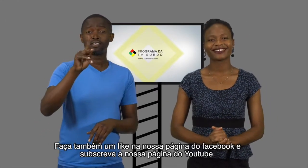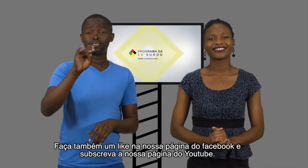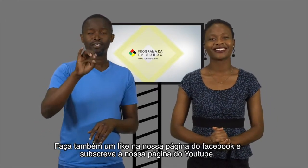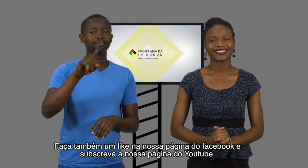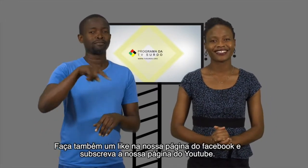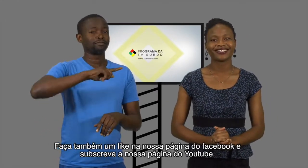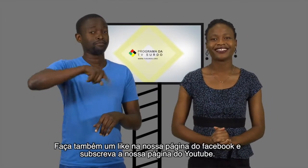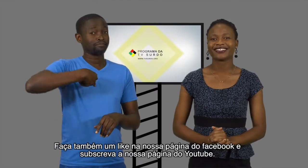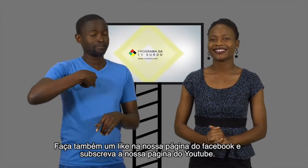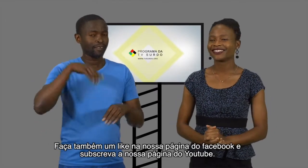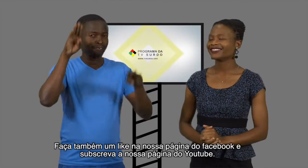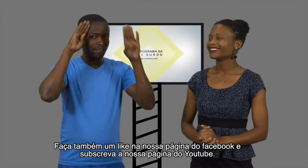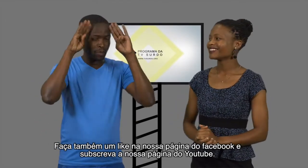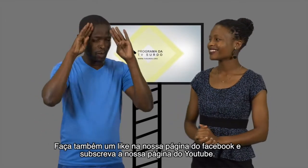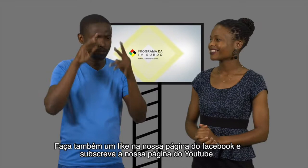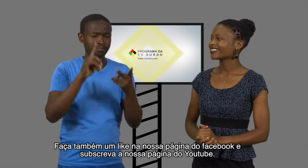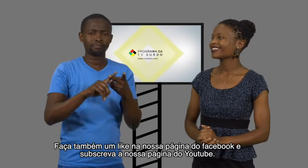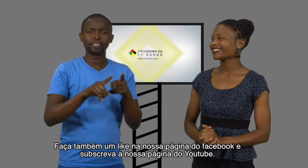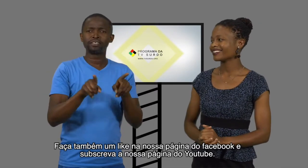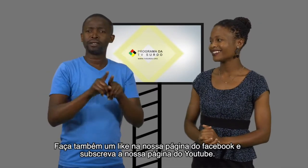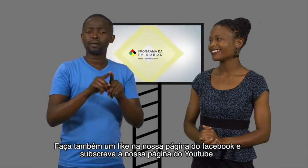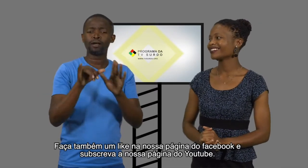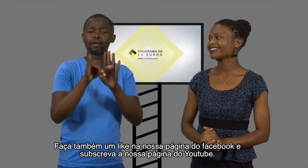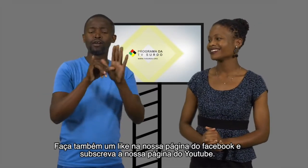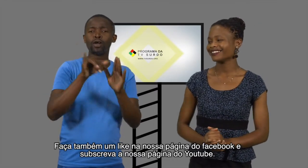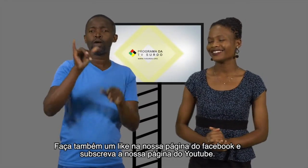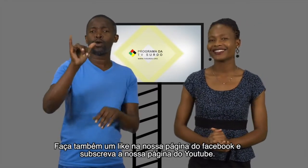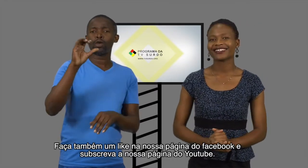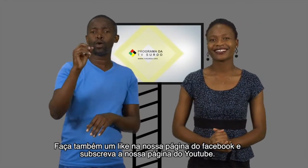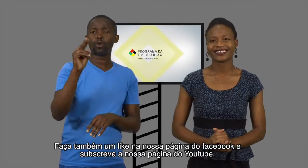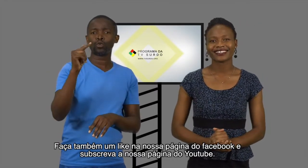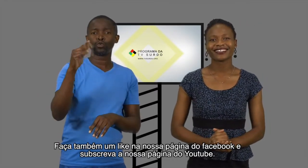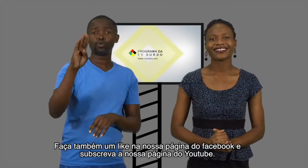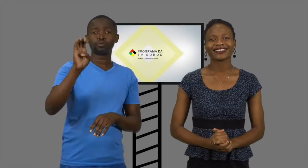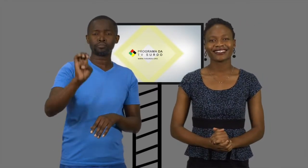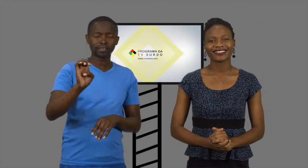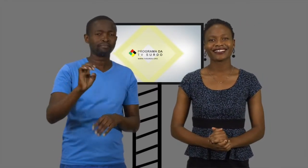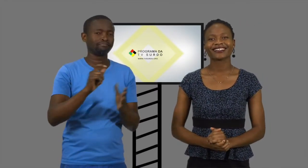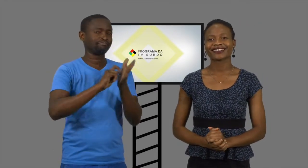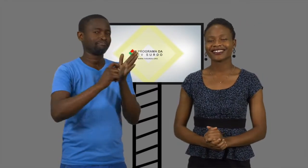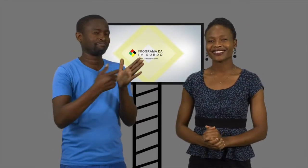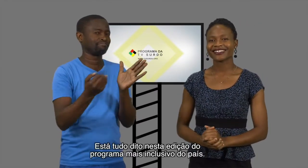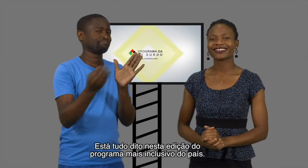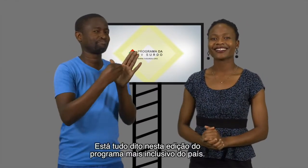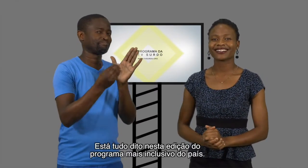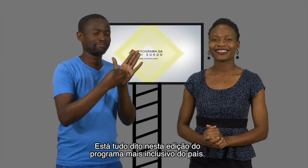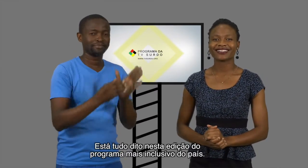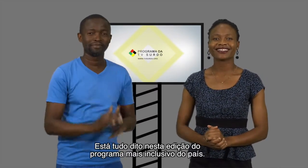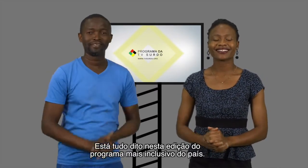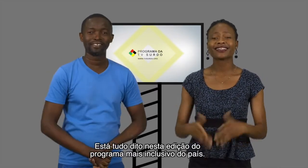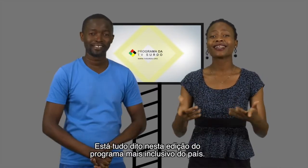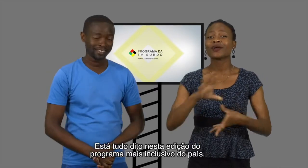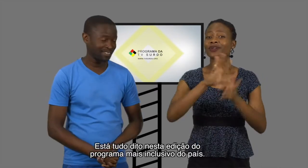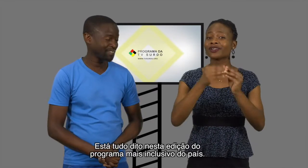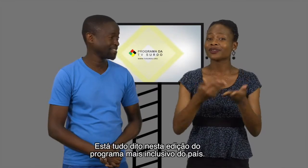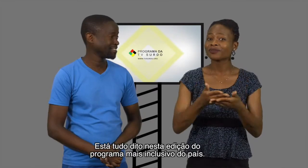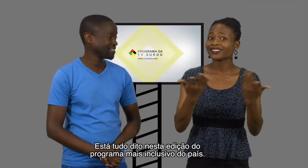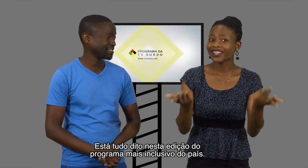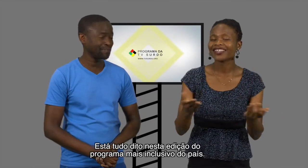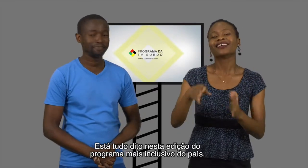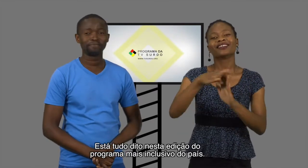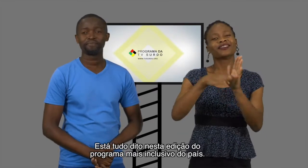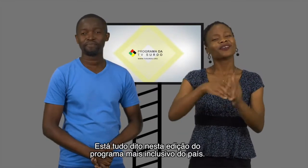um like na nossa página do Facebook e subscreva a nossa página do YouTube. Está tudo dito nesta edição